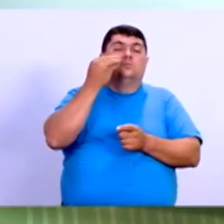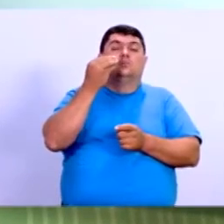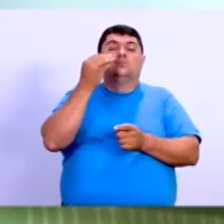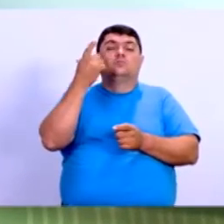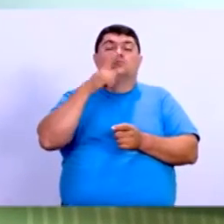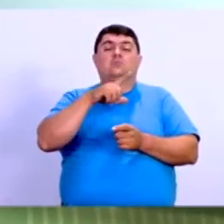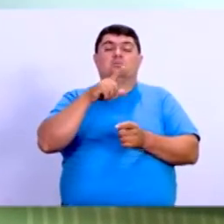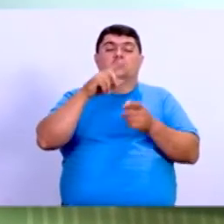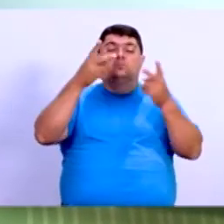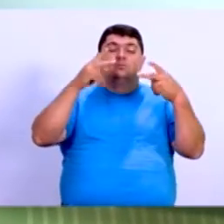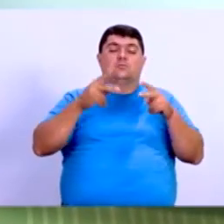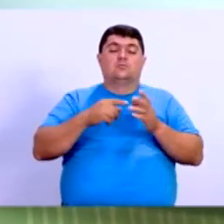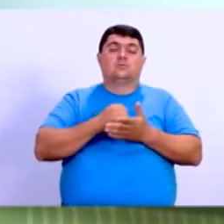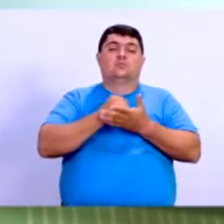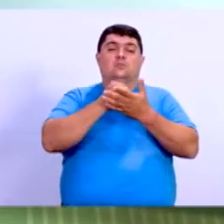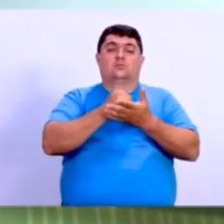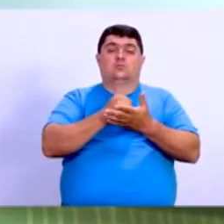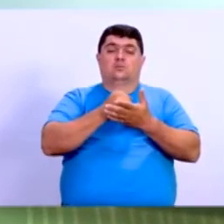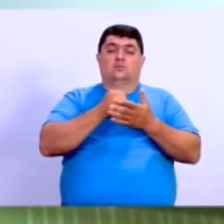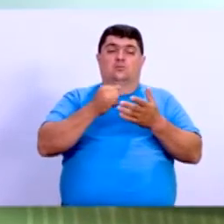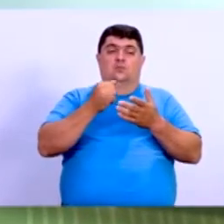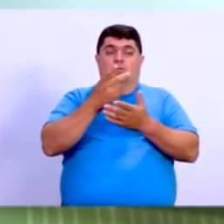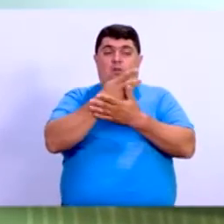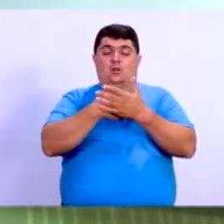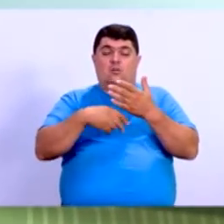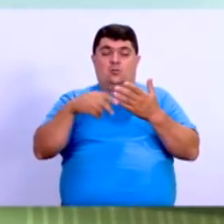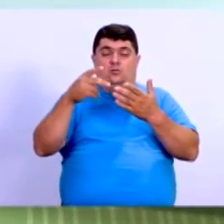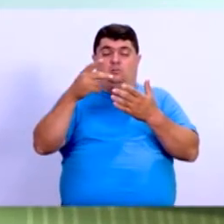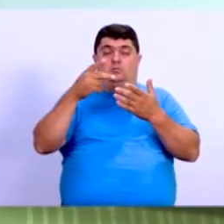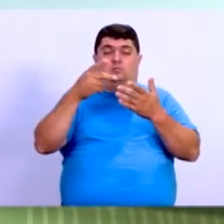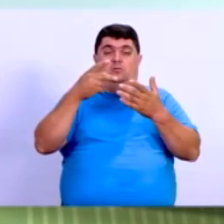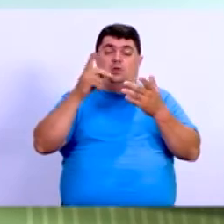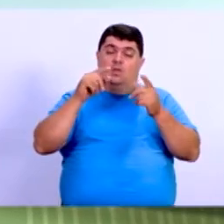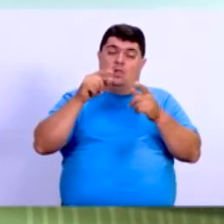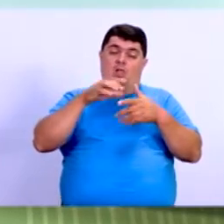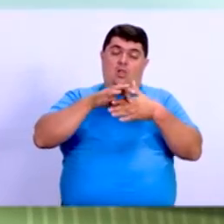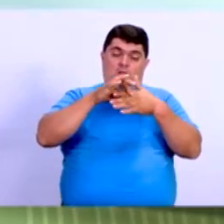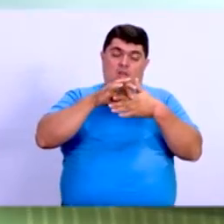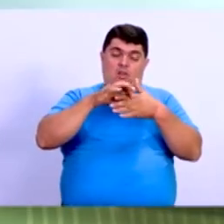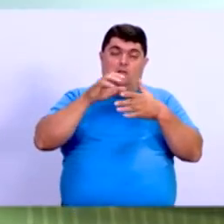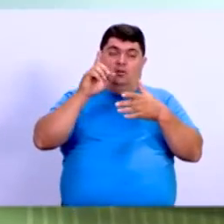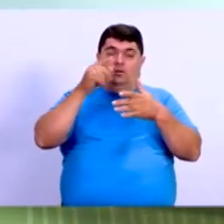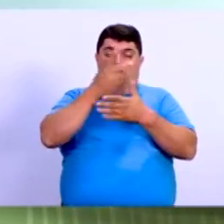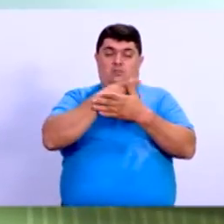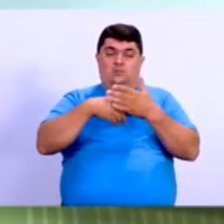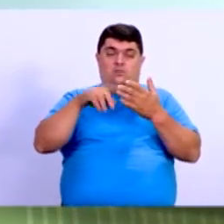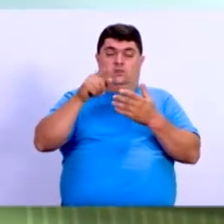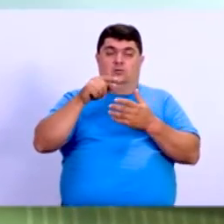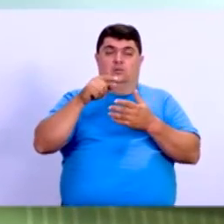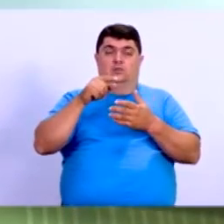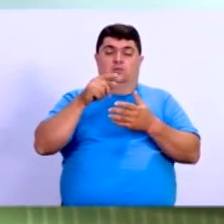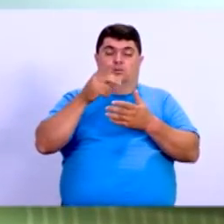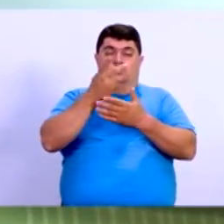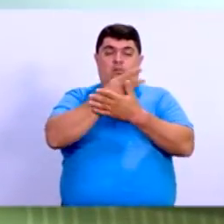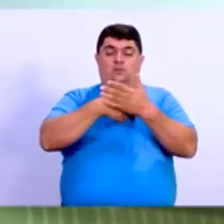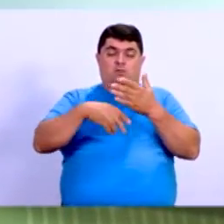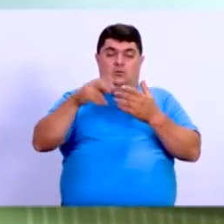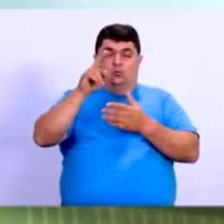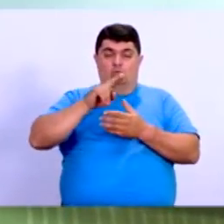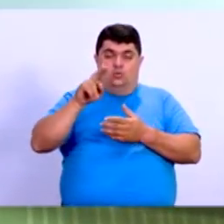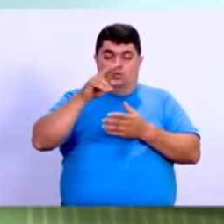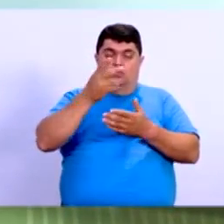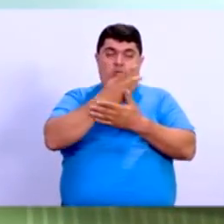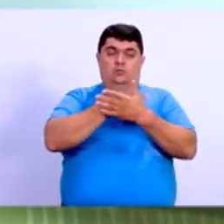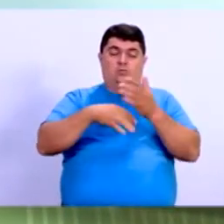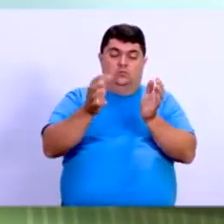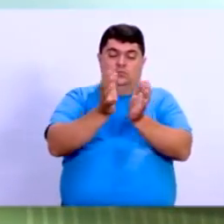os programadores. Os principais diagramas que a gente tem então na análise orientada a objeto, na UML, são diagrama de caso de uso,